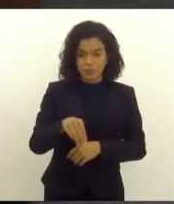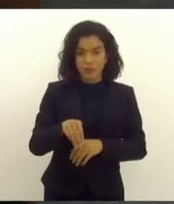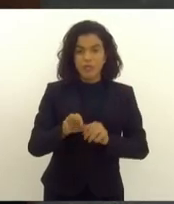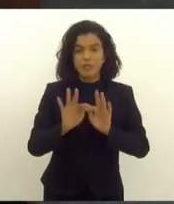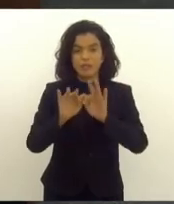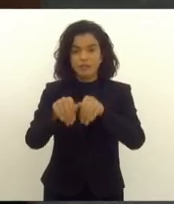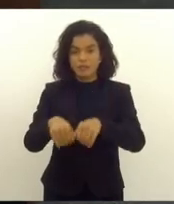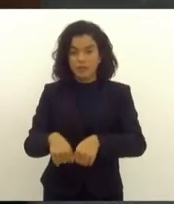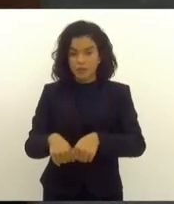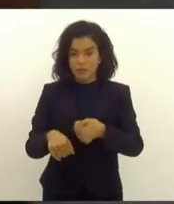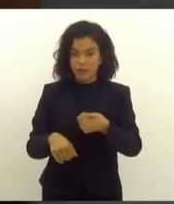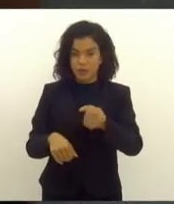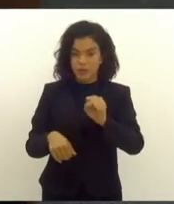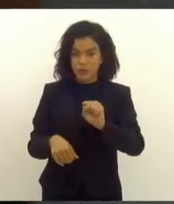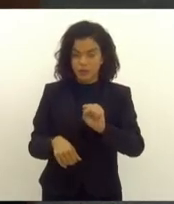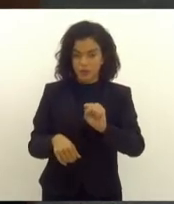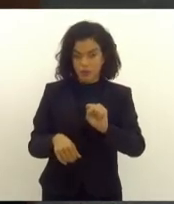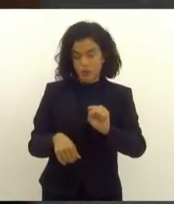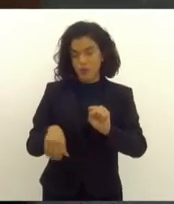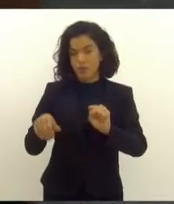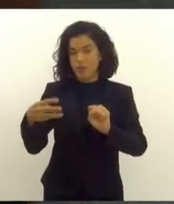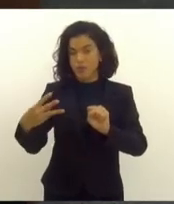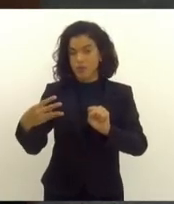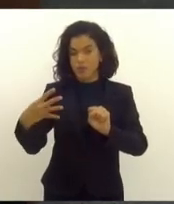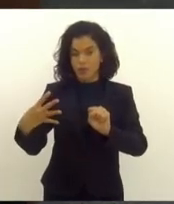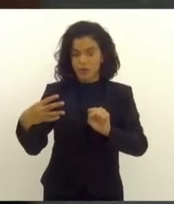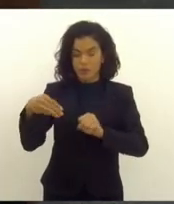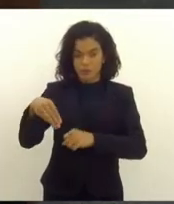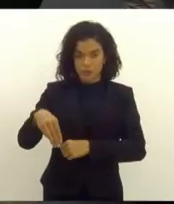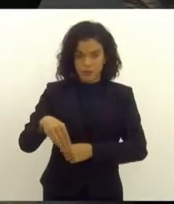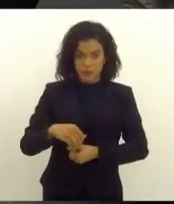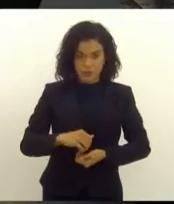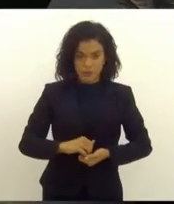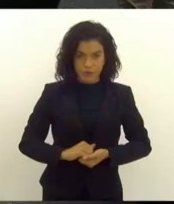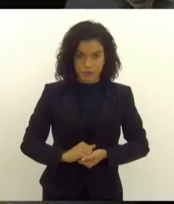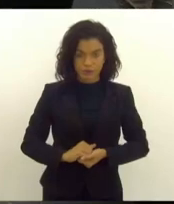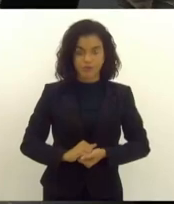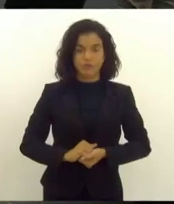encerrou-se às 18 horas e 34 minutos